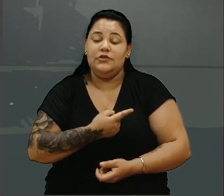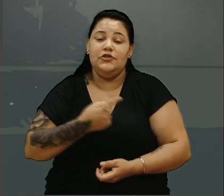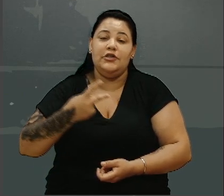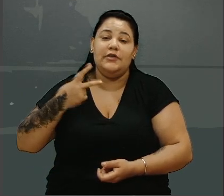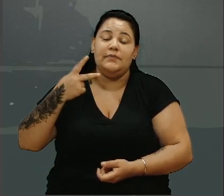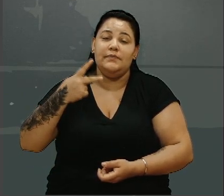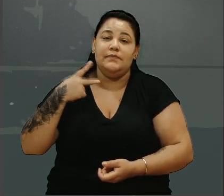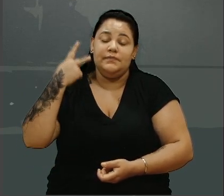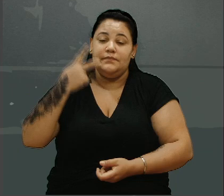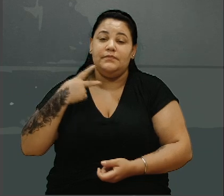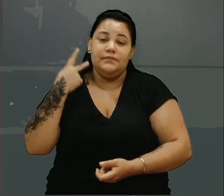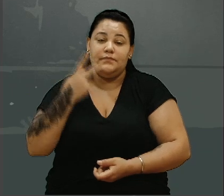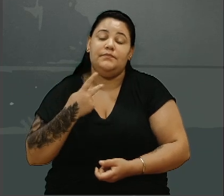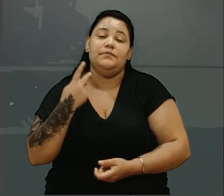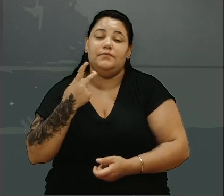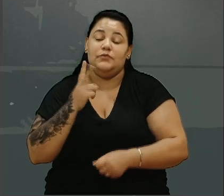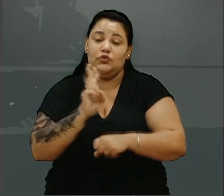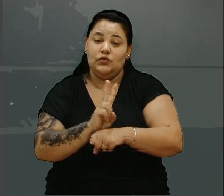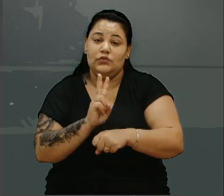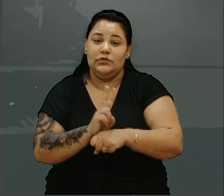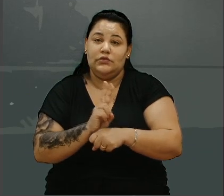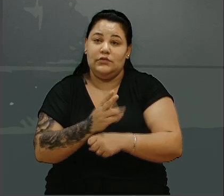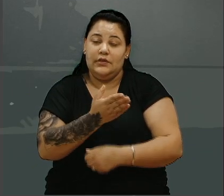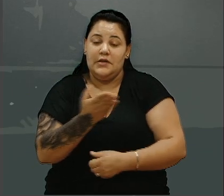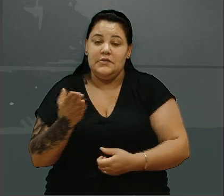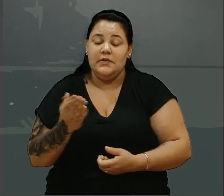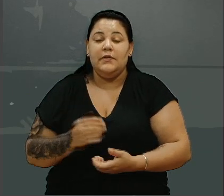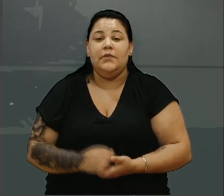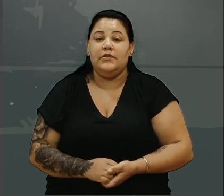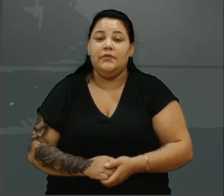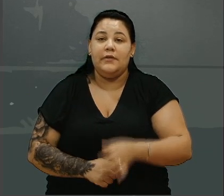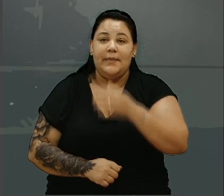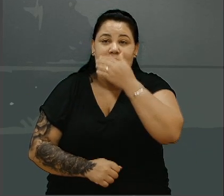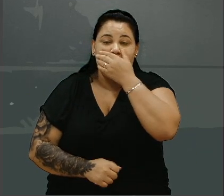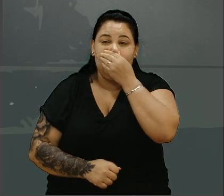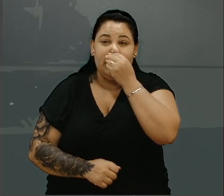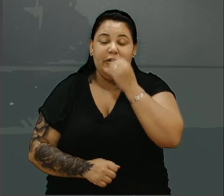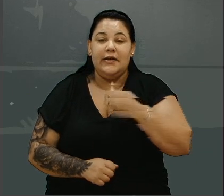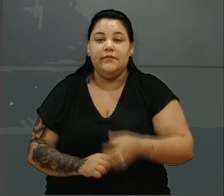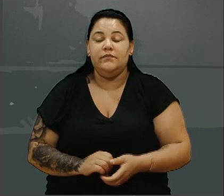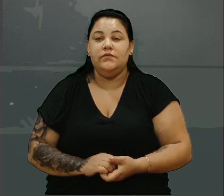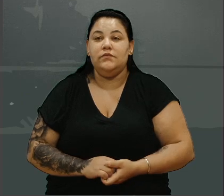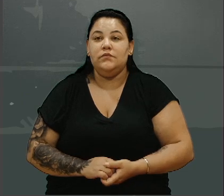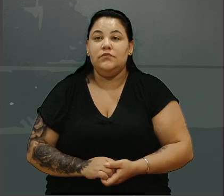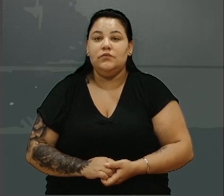deles. E junto com vocês vamos cuidar ainda mais.